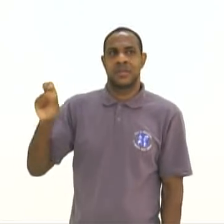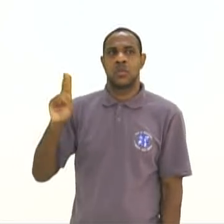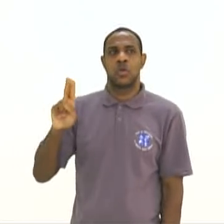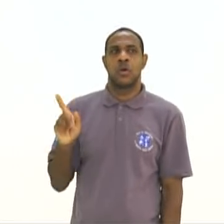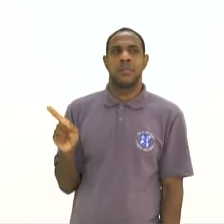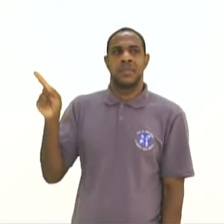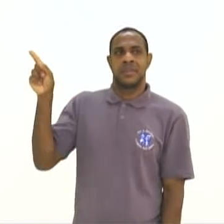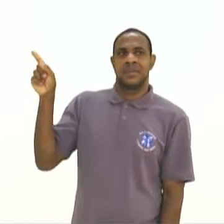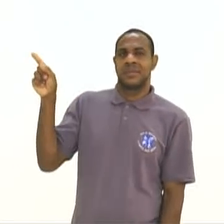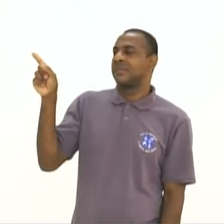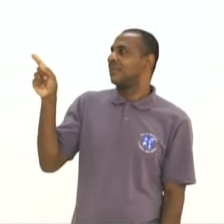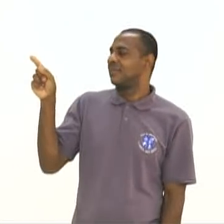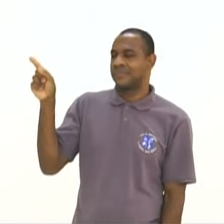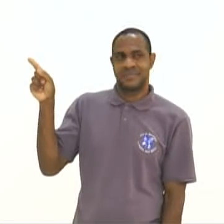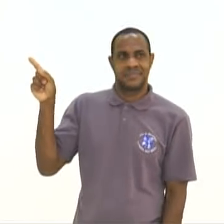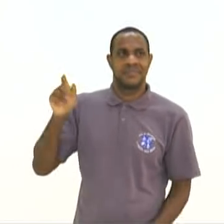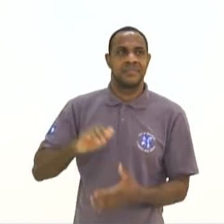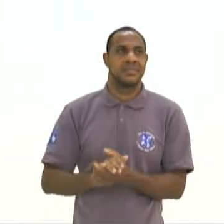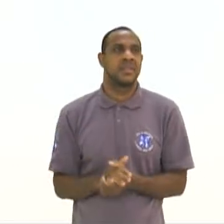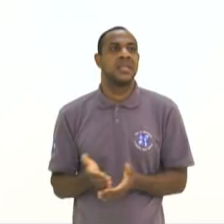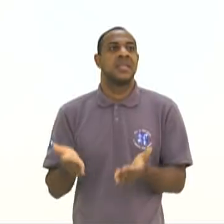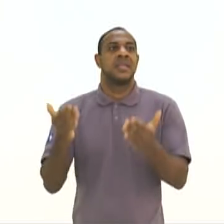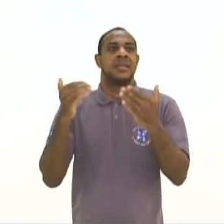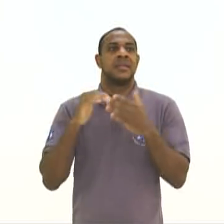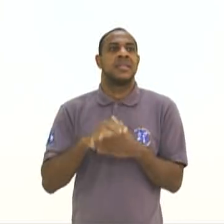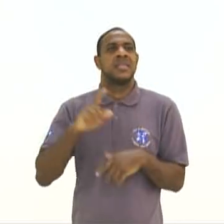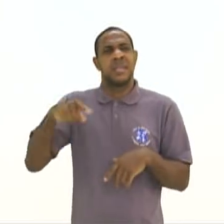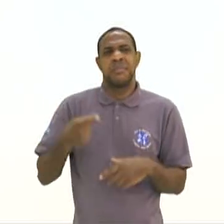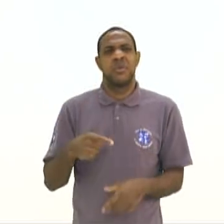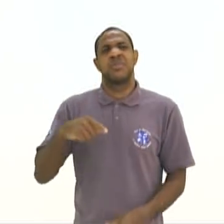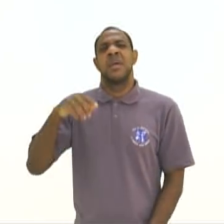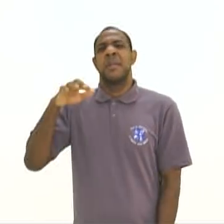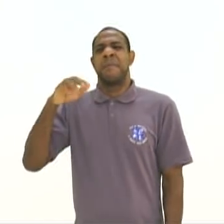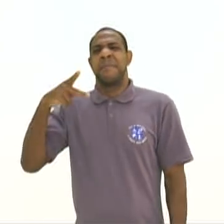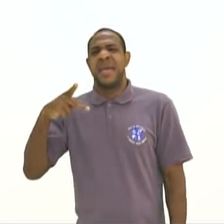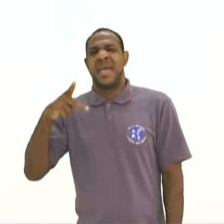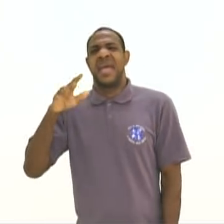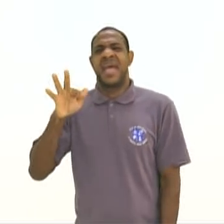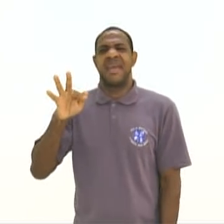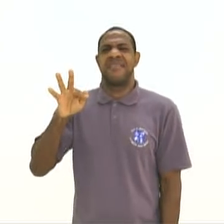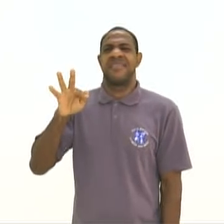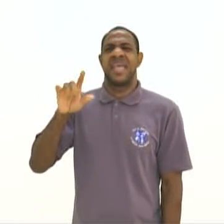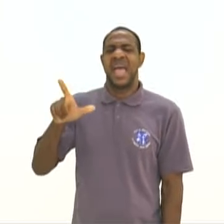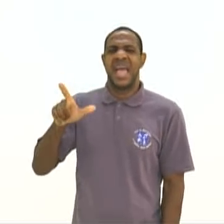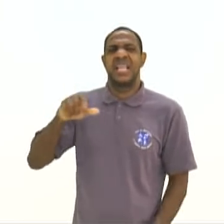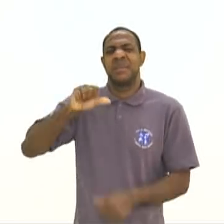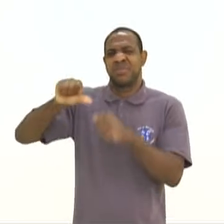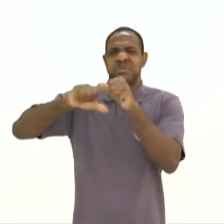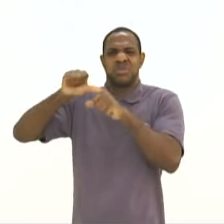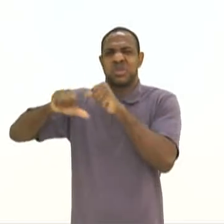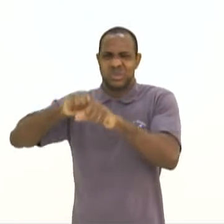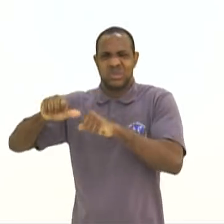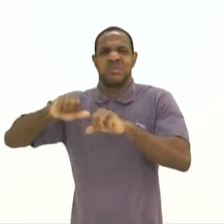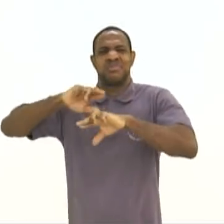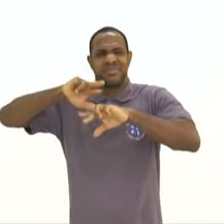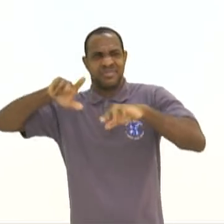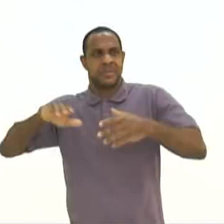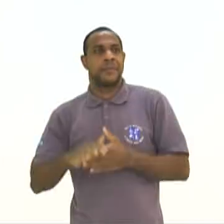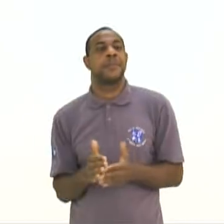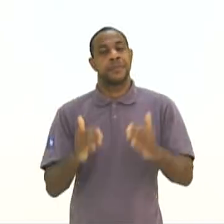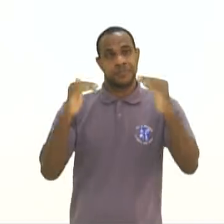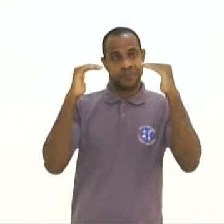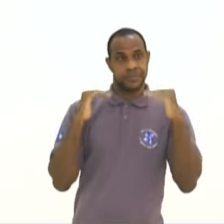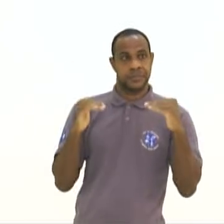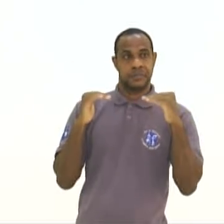Social. Depois, em 1984, mudou o nome para PFL e hoje virou o Democratas. Isso, essa evolução do partido.